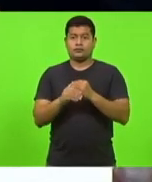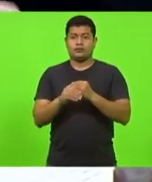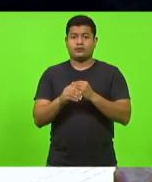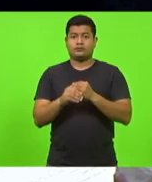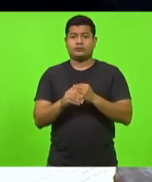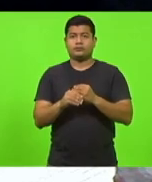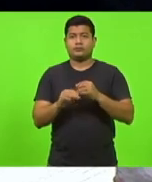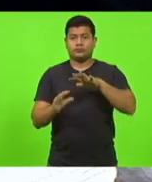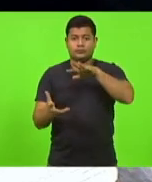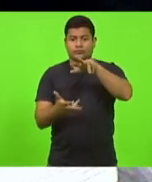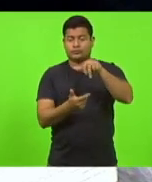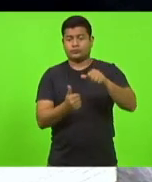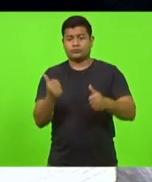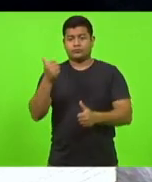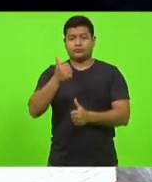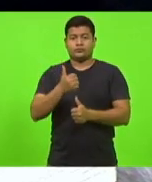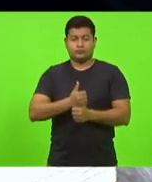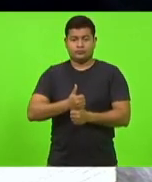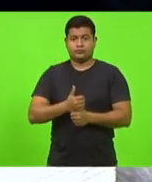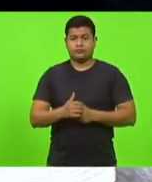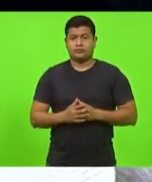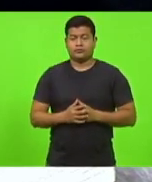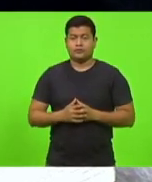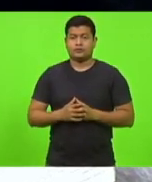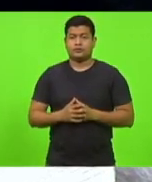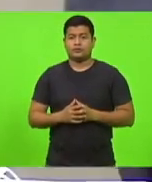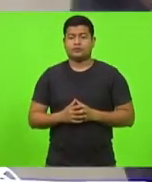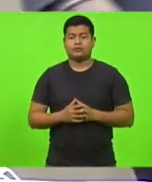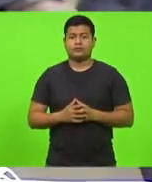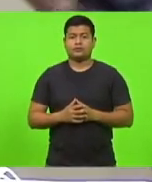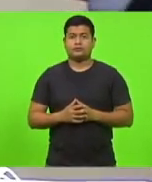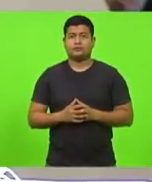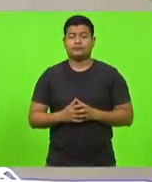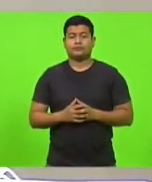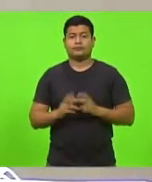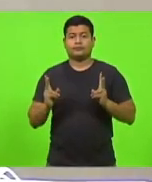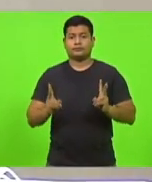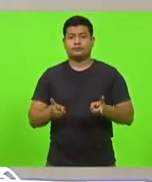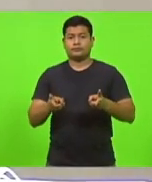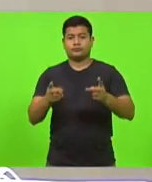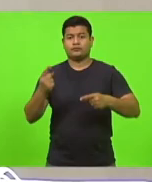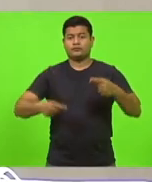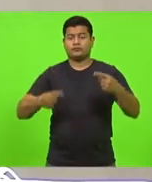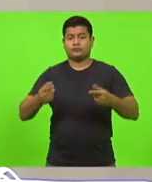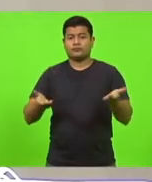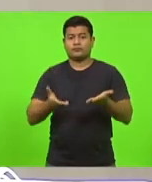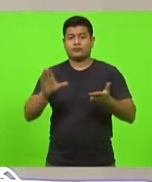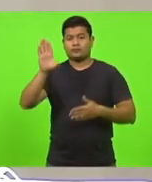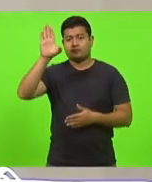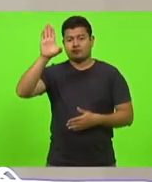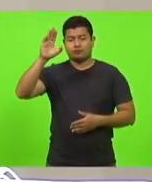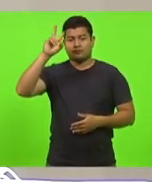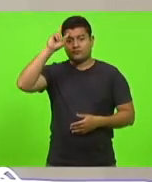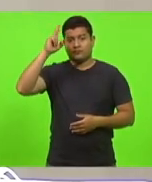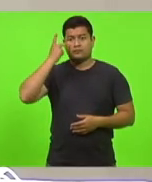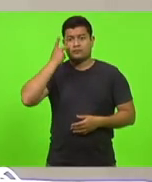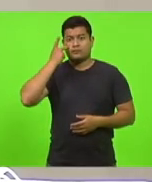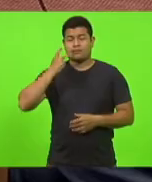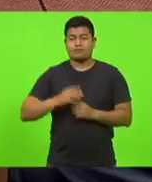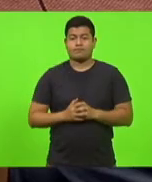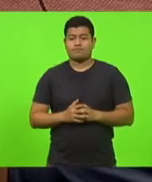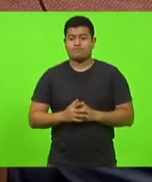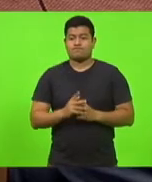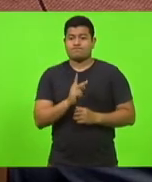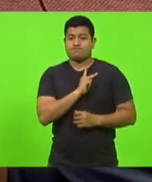global, substitutiva global. Obrigado. Para discutir com a palavra o deputado Milton Alves. Senhor presidente,